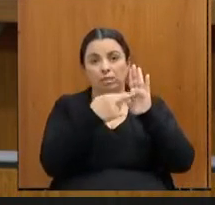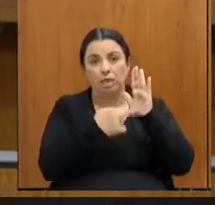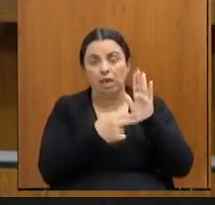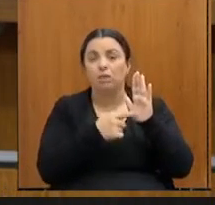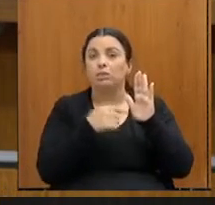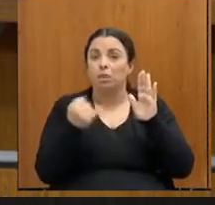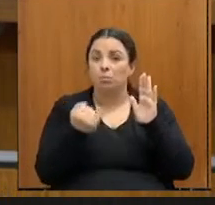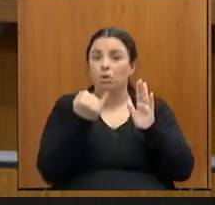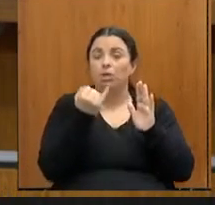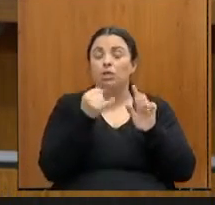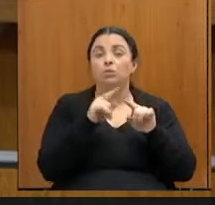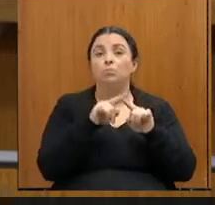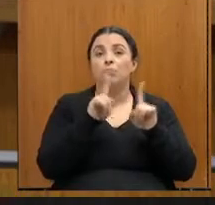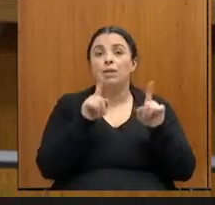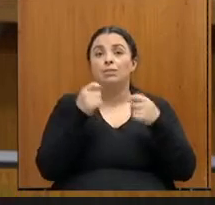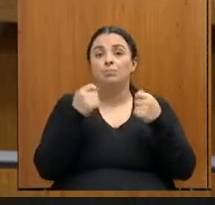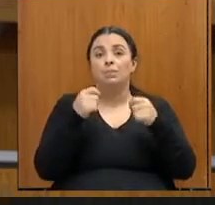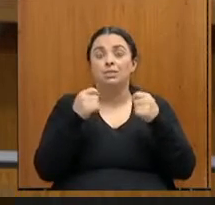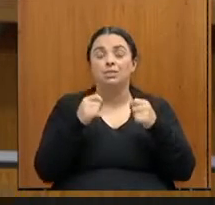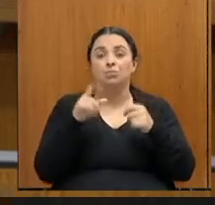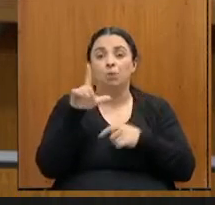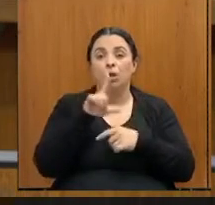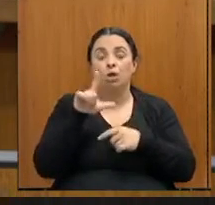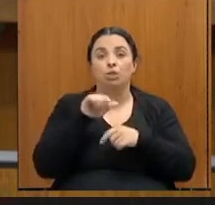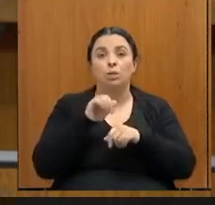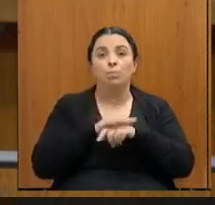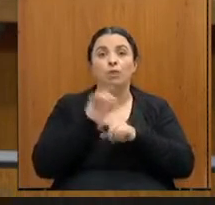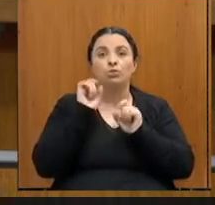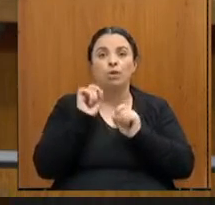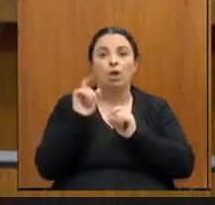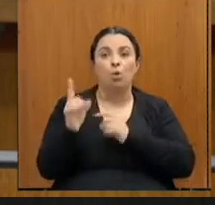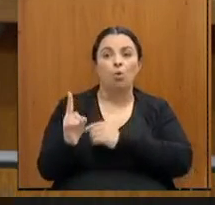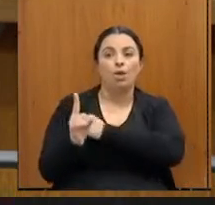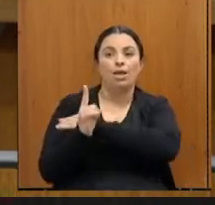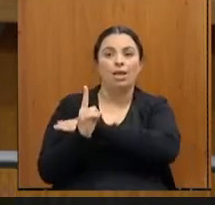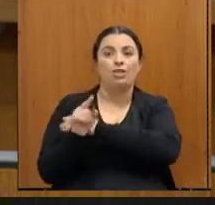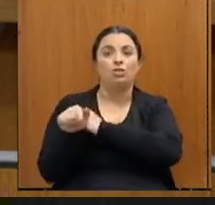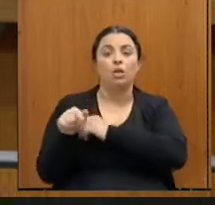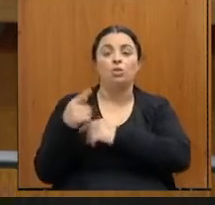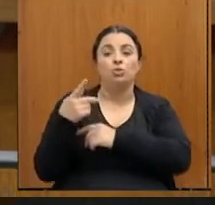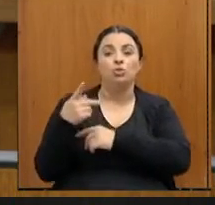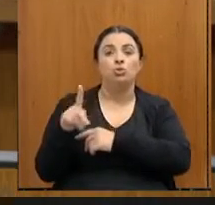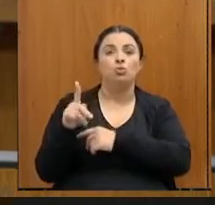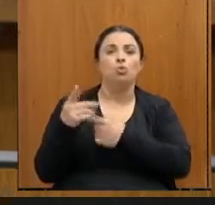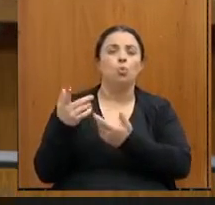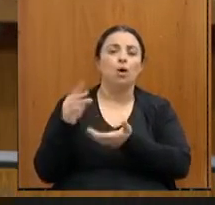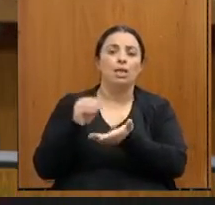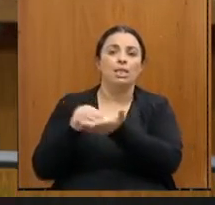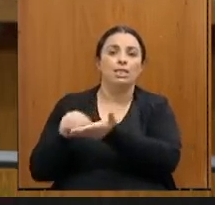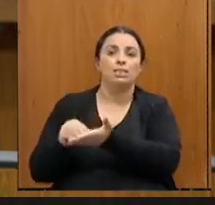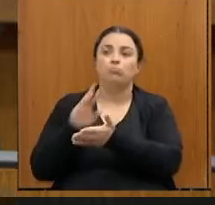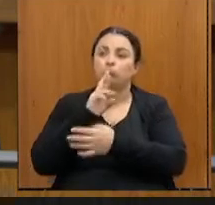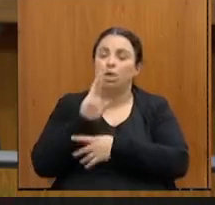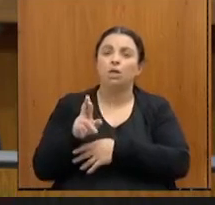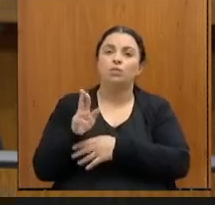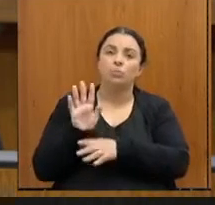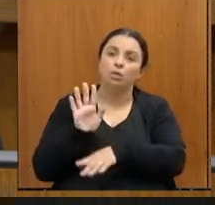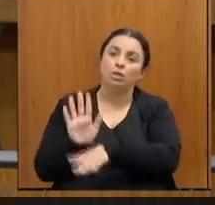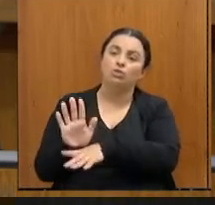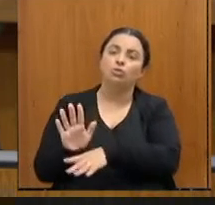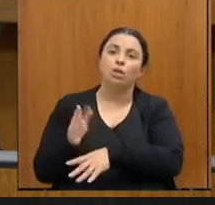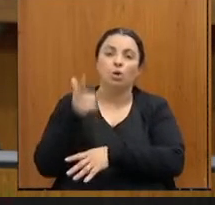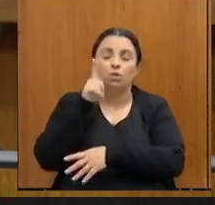para lógica de tentar buscar a solução do problema do cliente né então assim a gente tem uma série de iniciativas